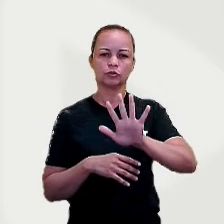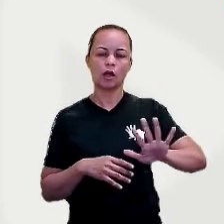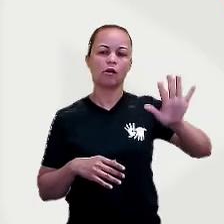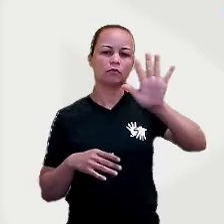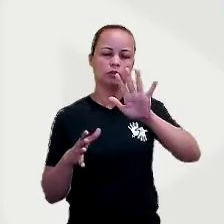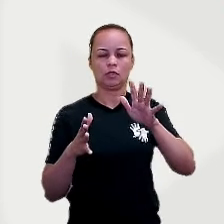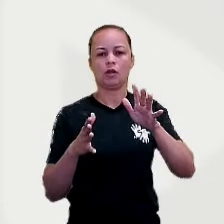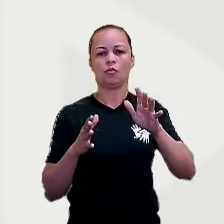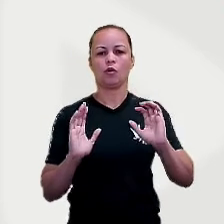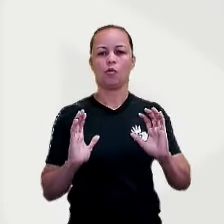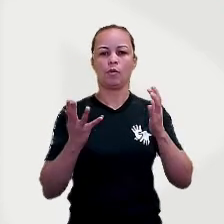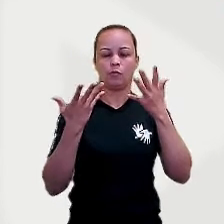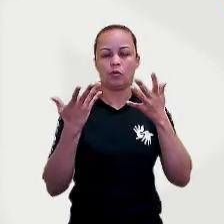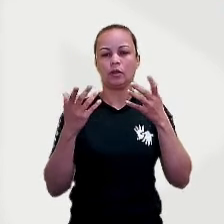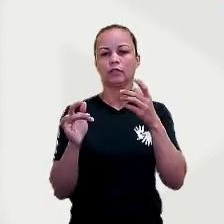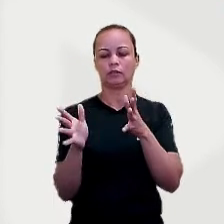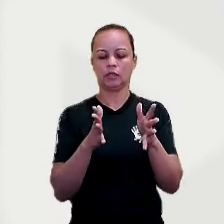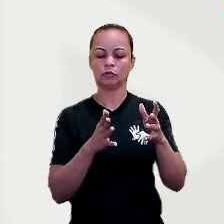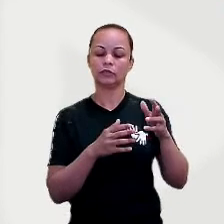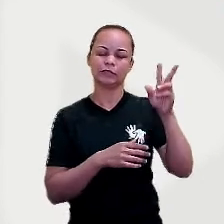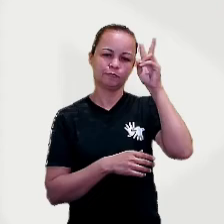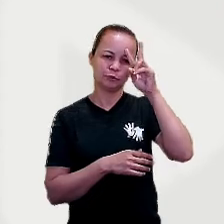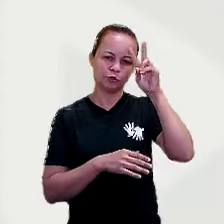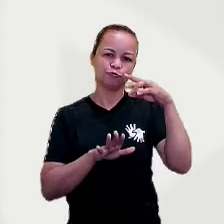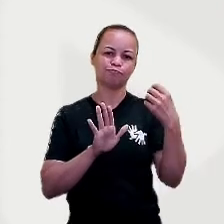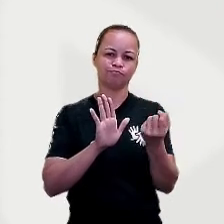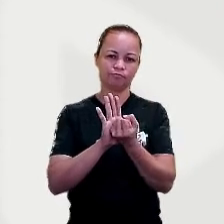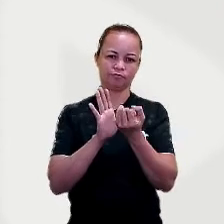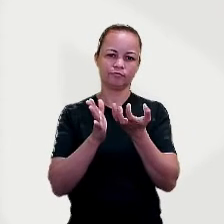se comemora exatamente esse evento histórico.